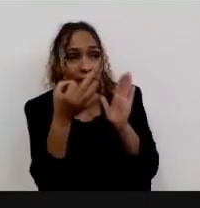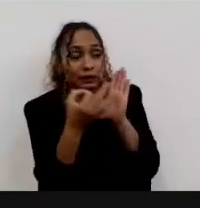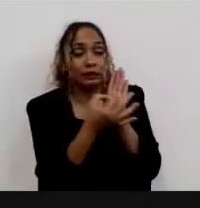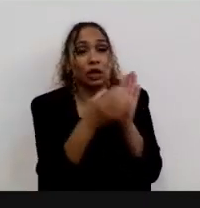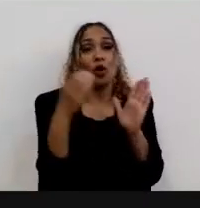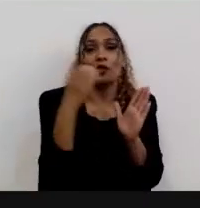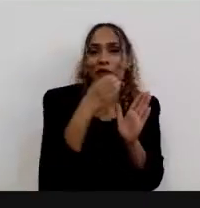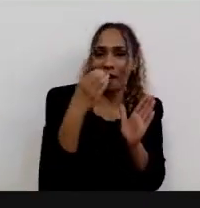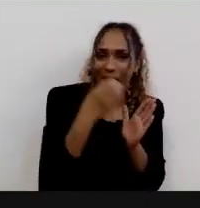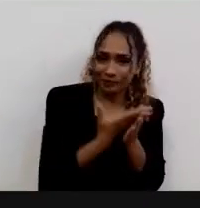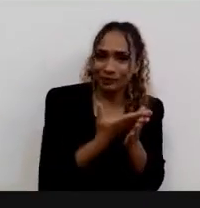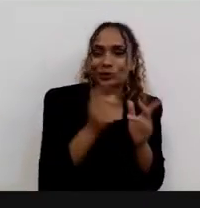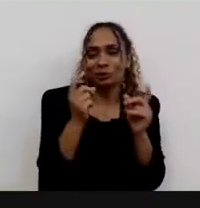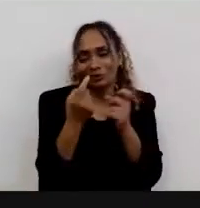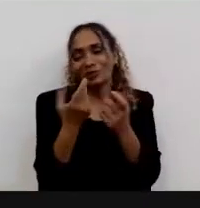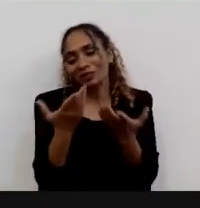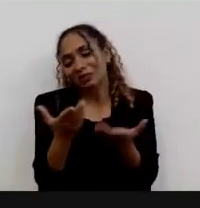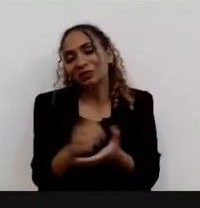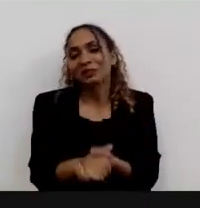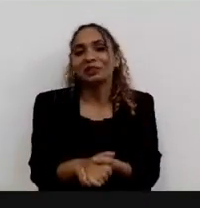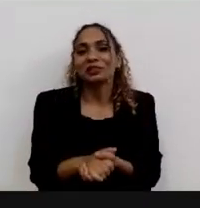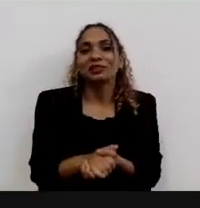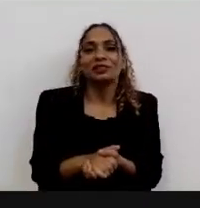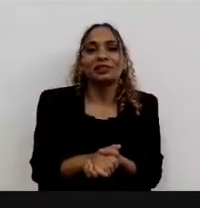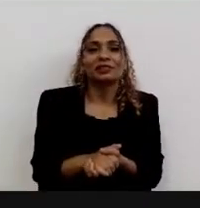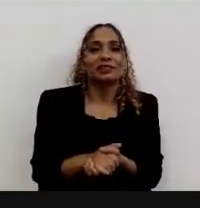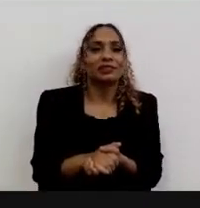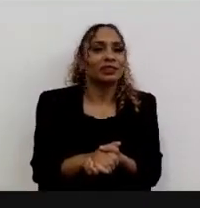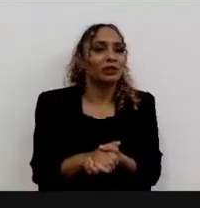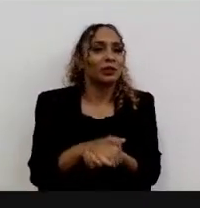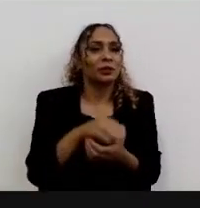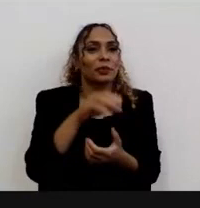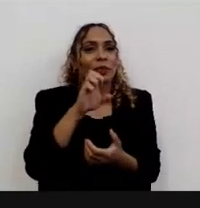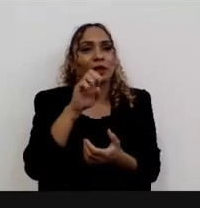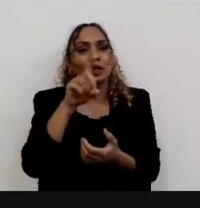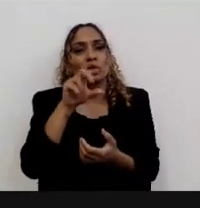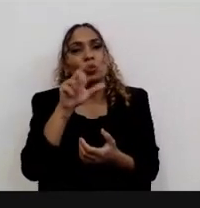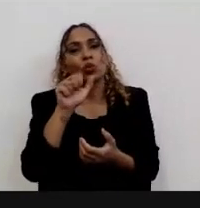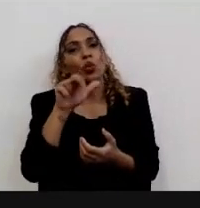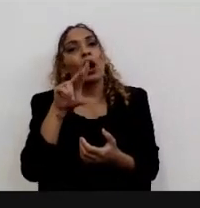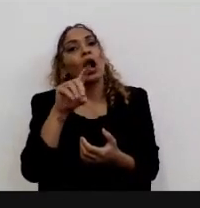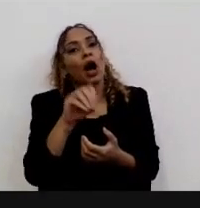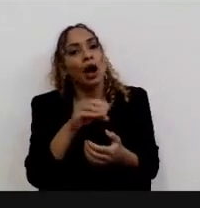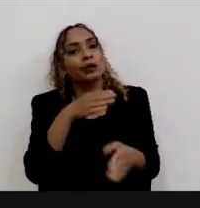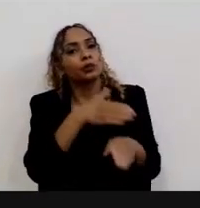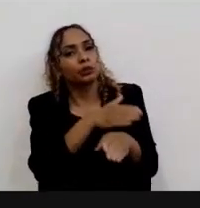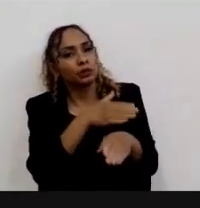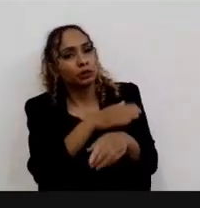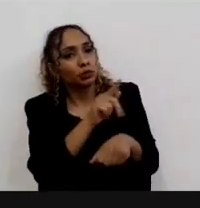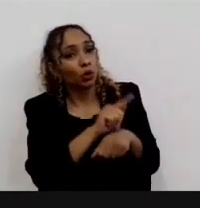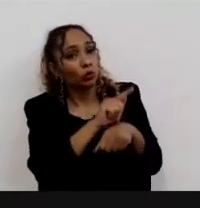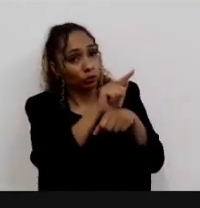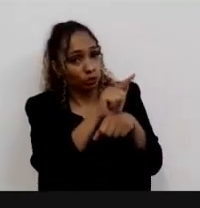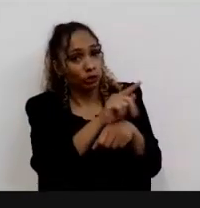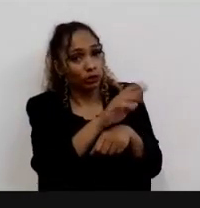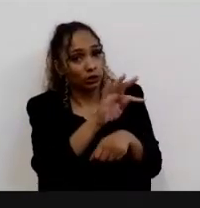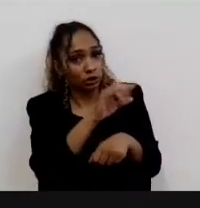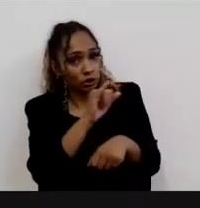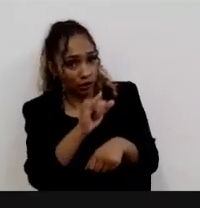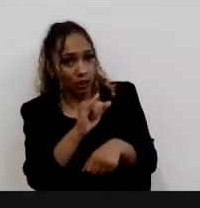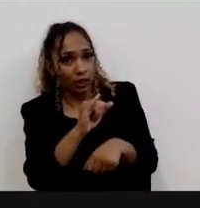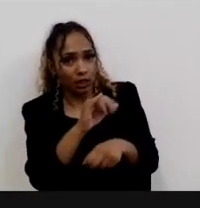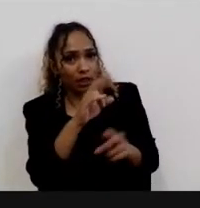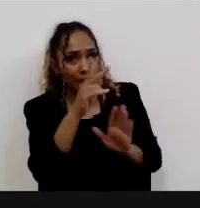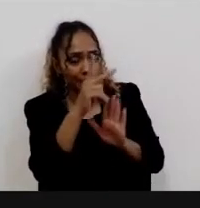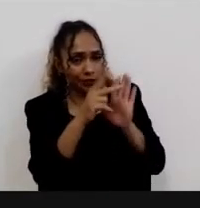pouquinho corrido, né? Difícil. Agradecer ao Eduardo, nosso colega que participou como gerente de TI desse projeto.